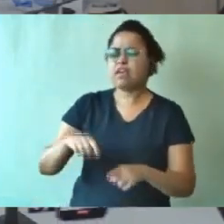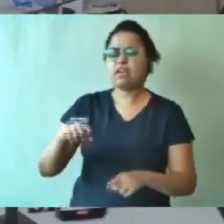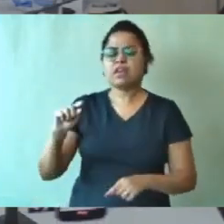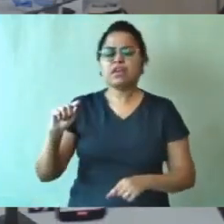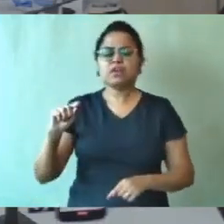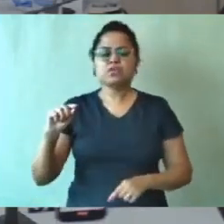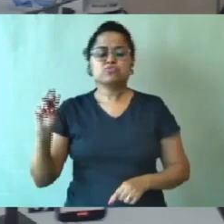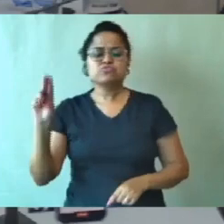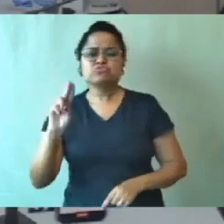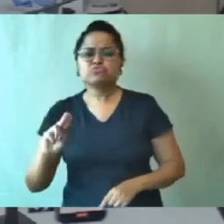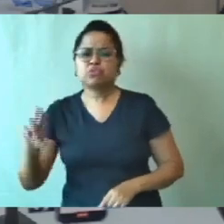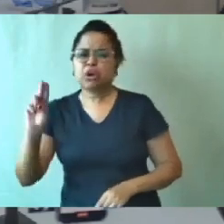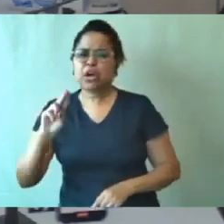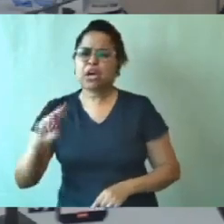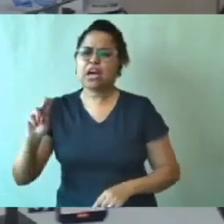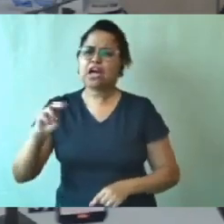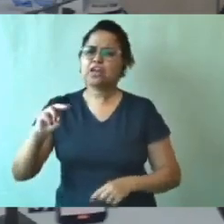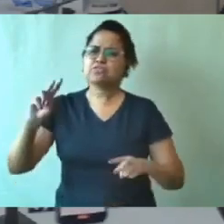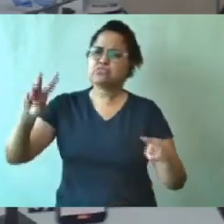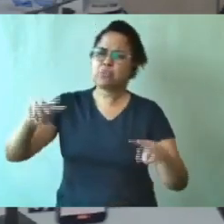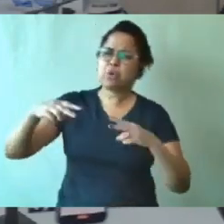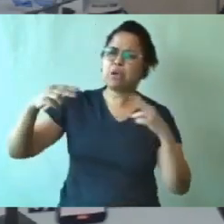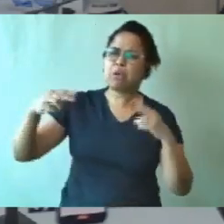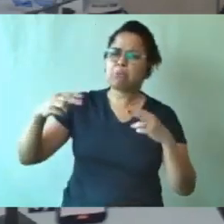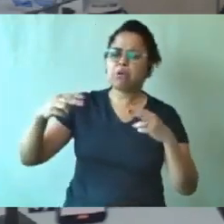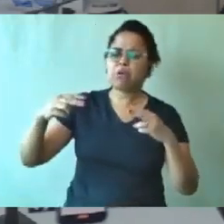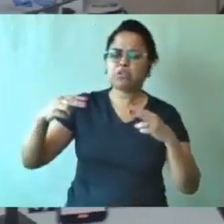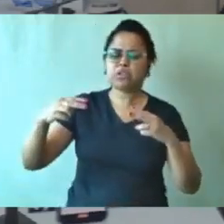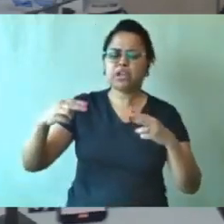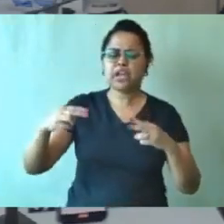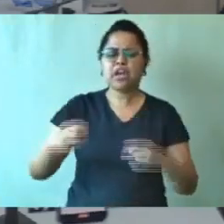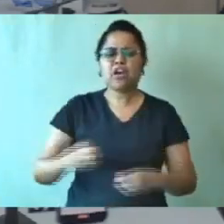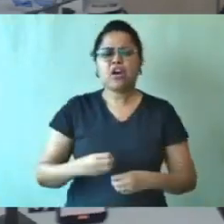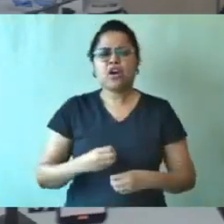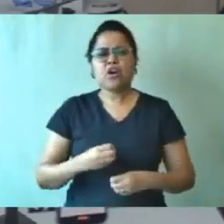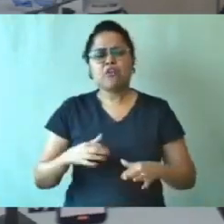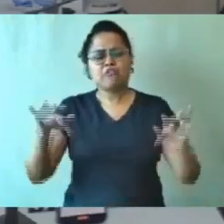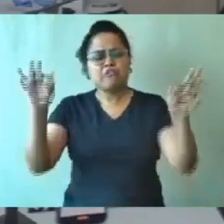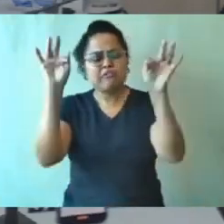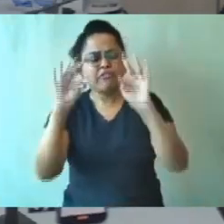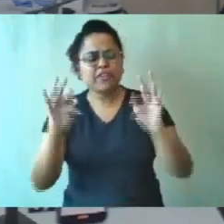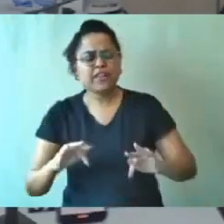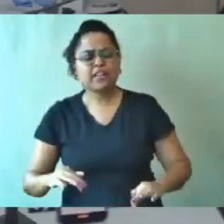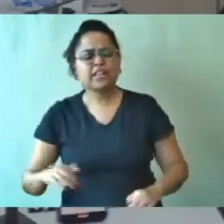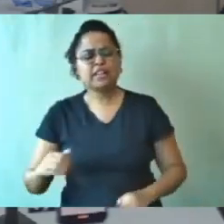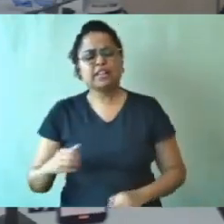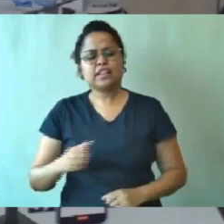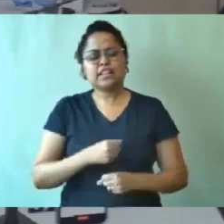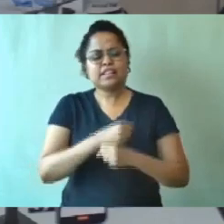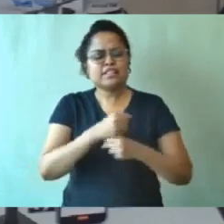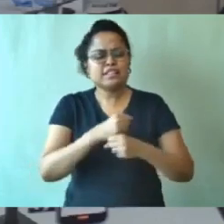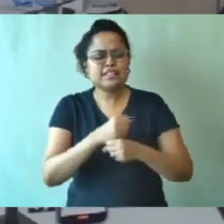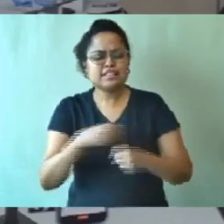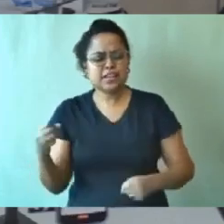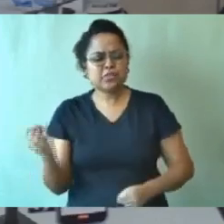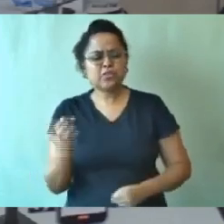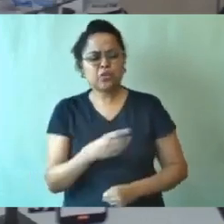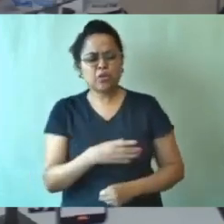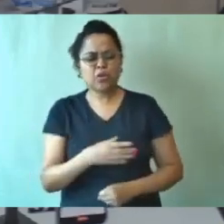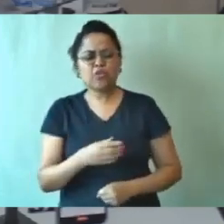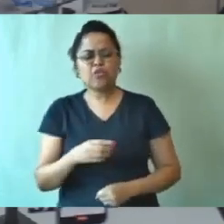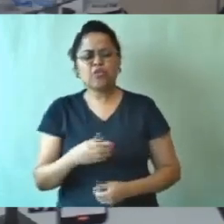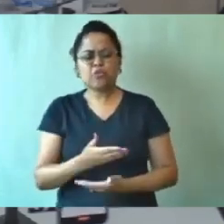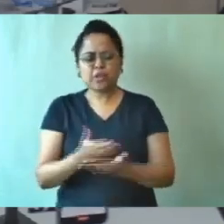remota, reportagem, assessoria. Muito obrigado. Um feliz ano novo para o senhor, né, para toda a sua equipe, e um feliz ano novo para todos nós. Muito